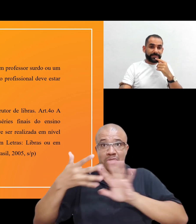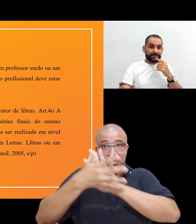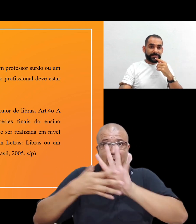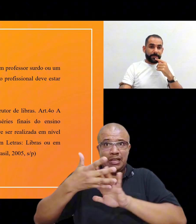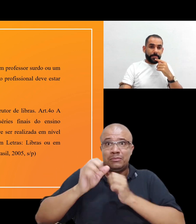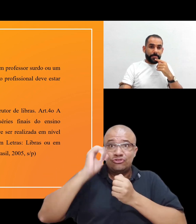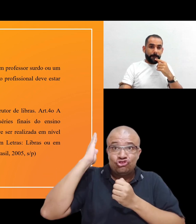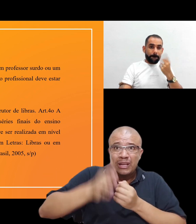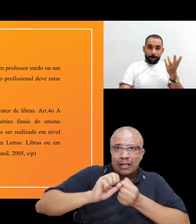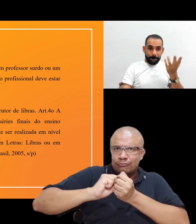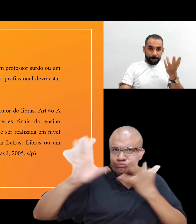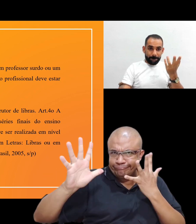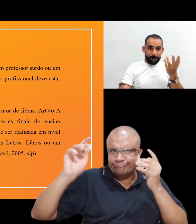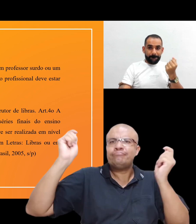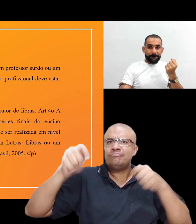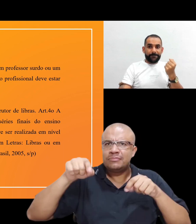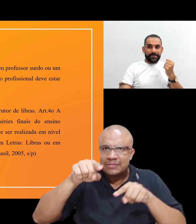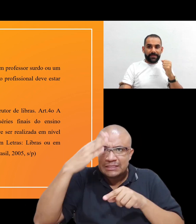sinais?